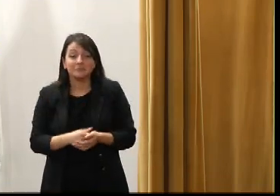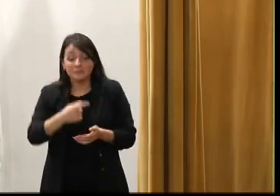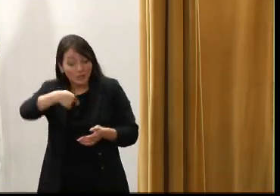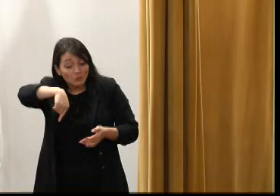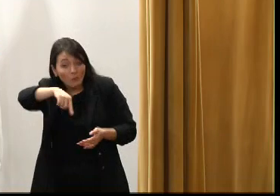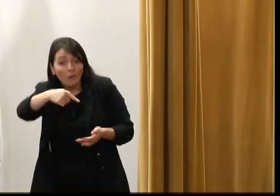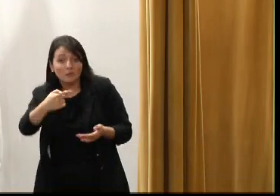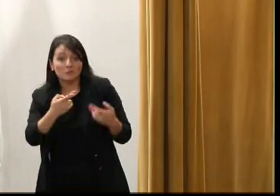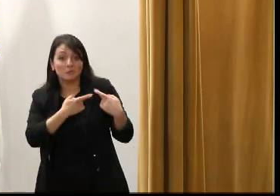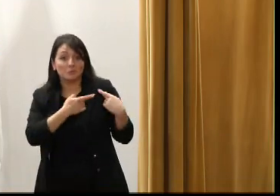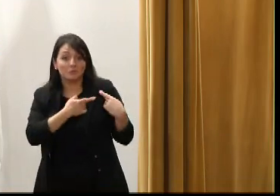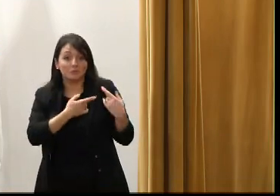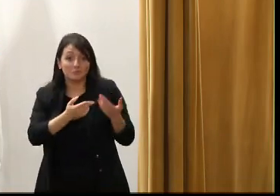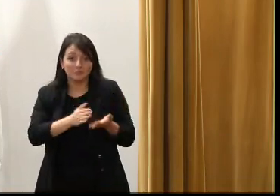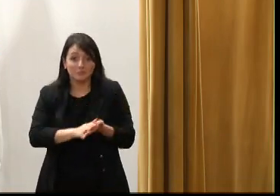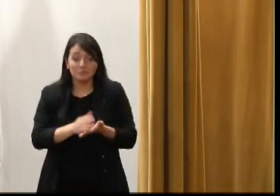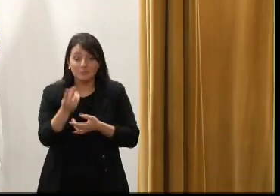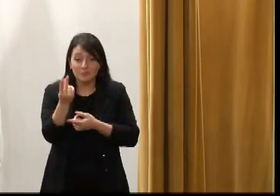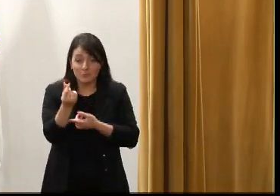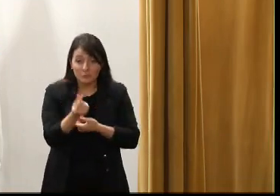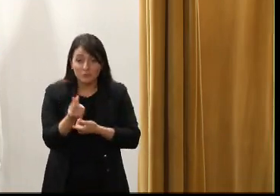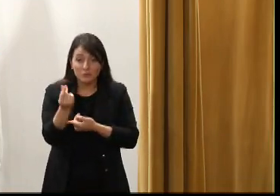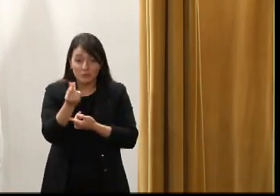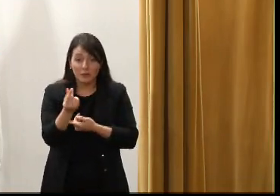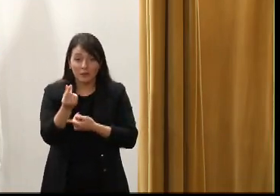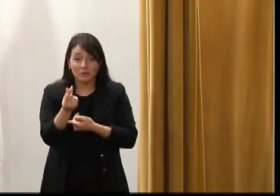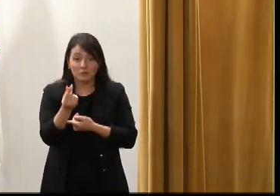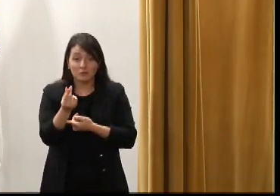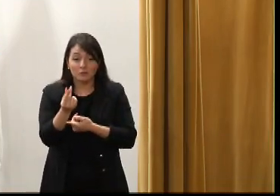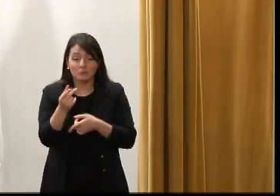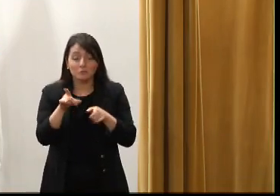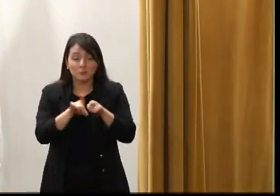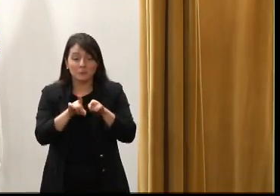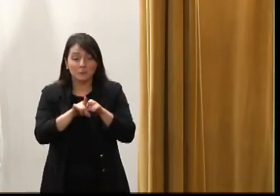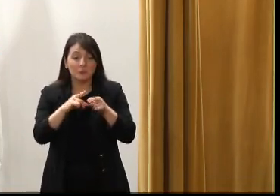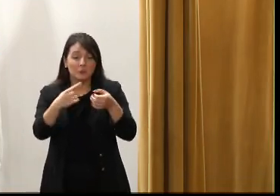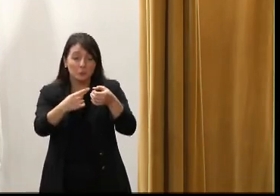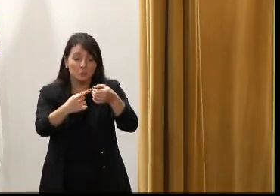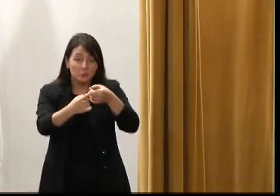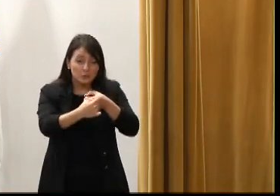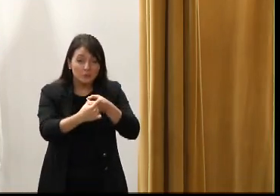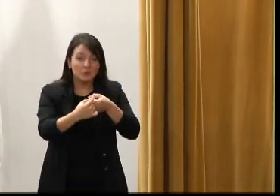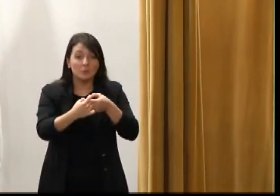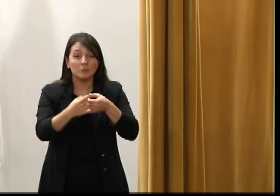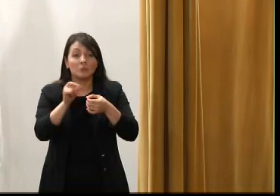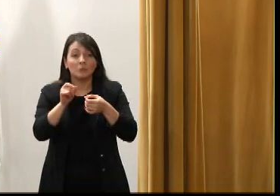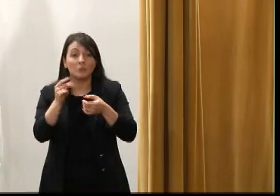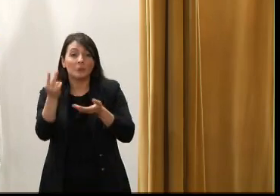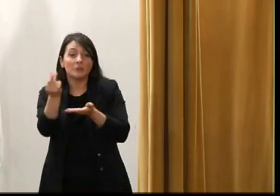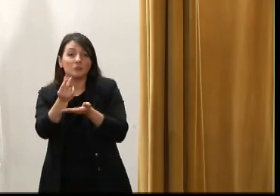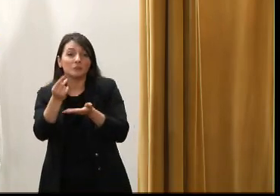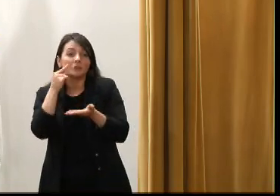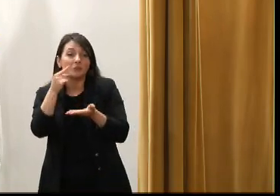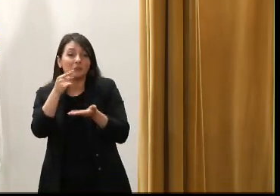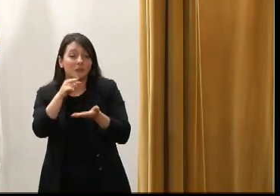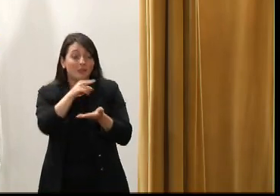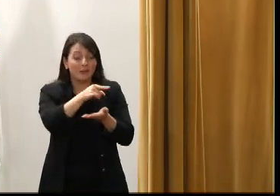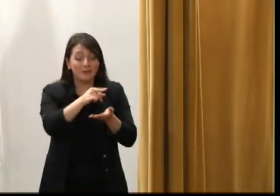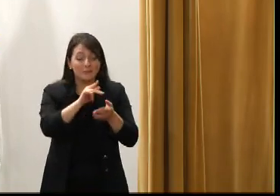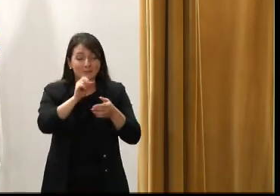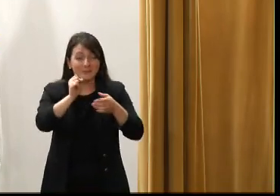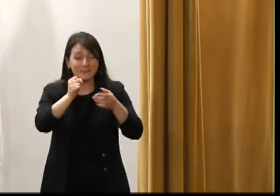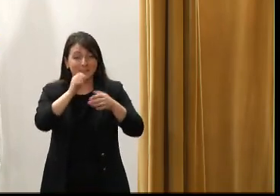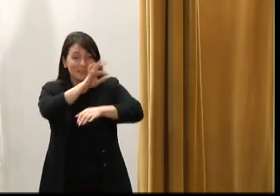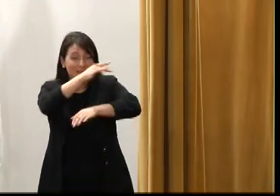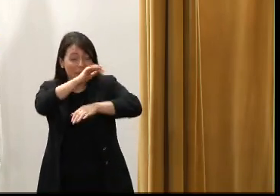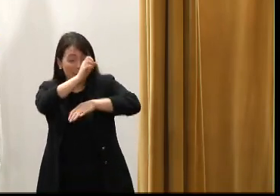que é decorrente das condenações dos municípios a indenizarem famílias vítimas de